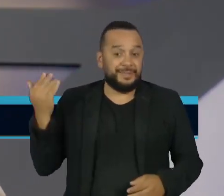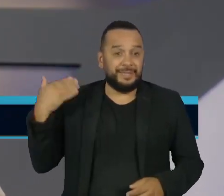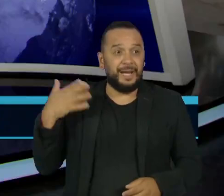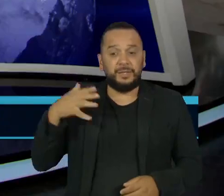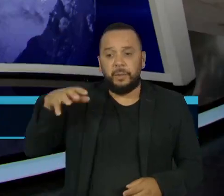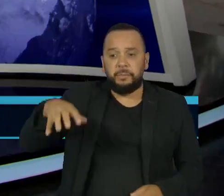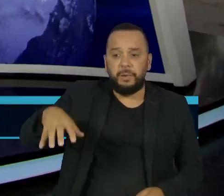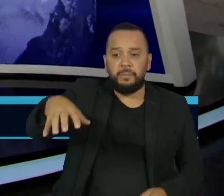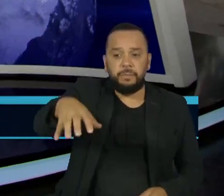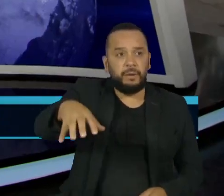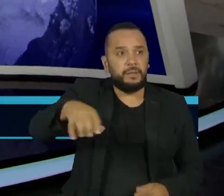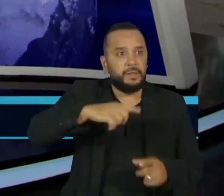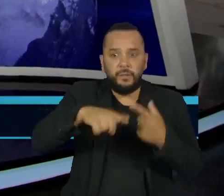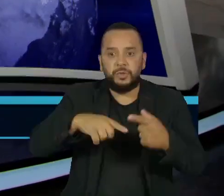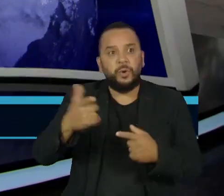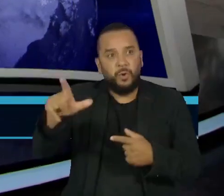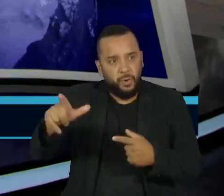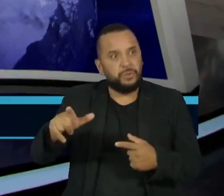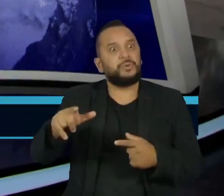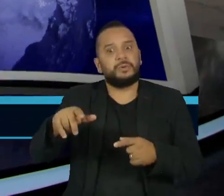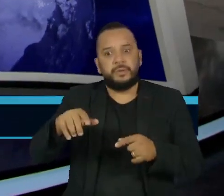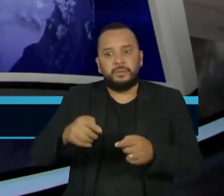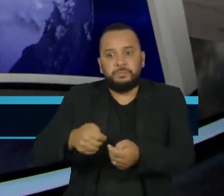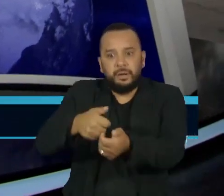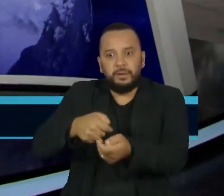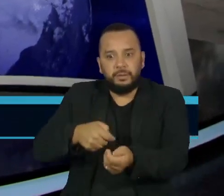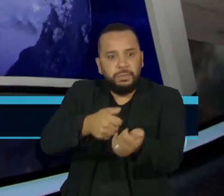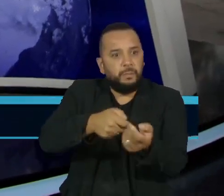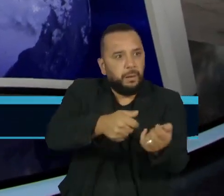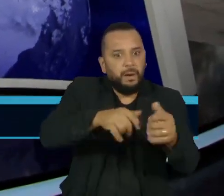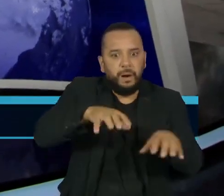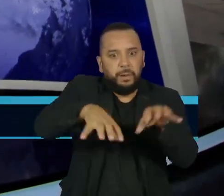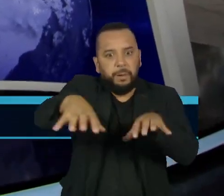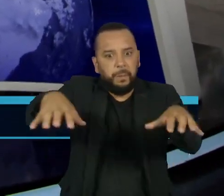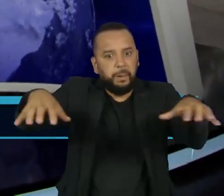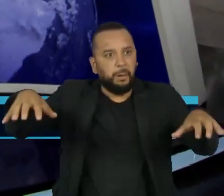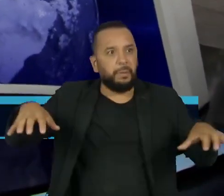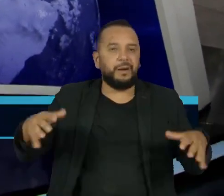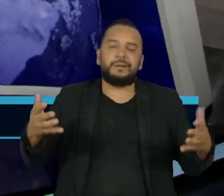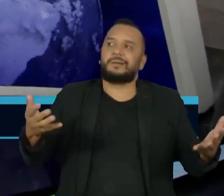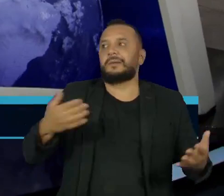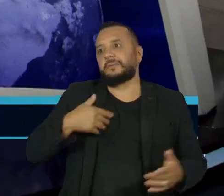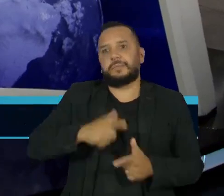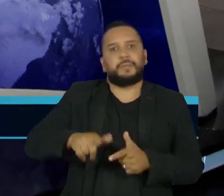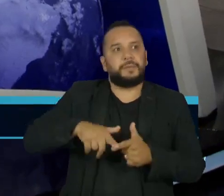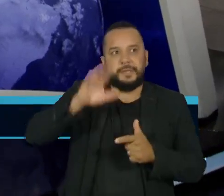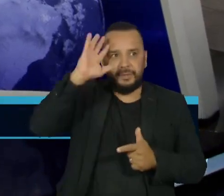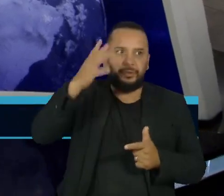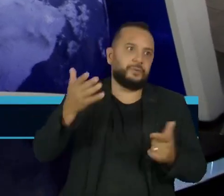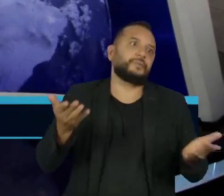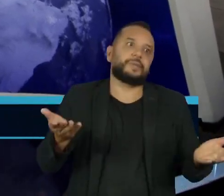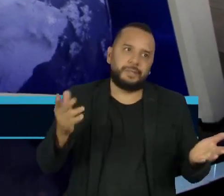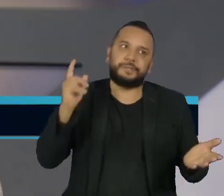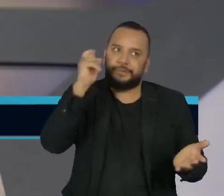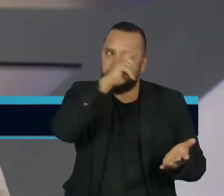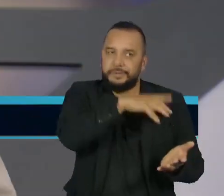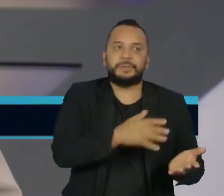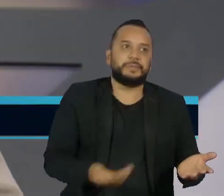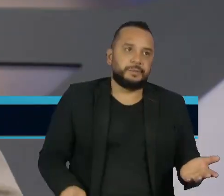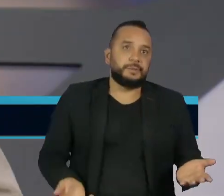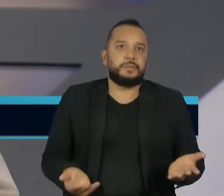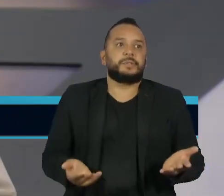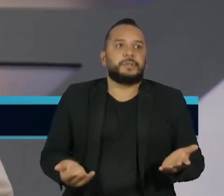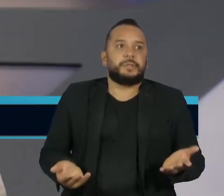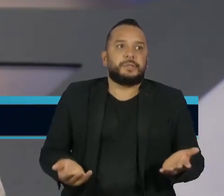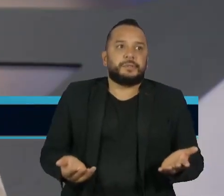volume de setores. Então, é preciso uma saída política que não tem como o Congresso devolver, seria uma saída que